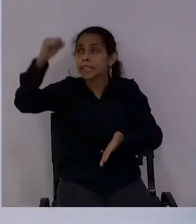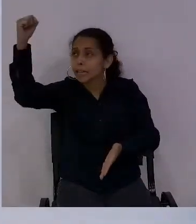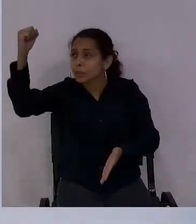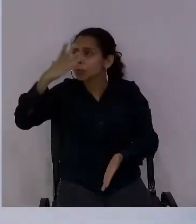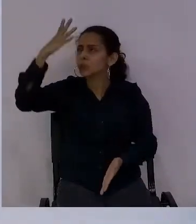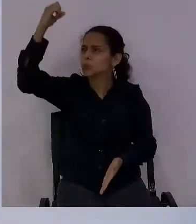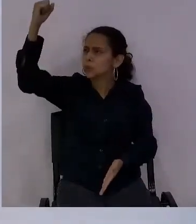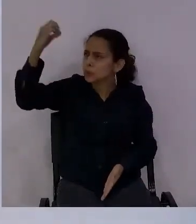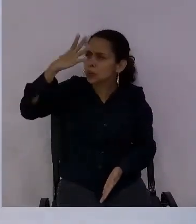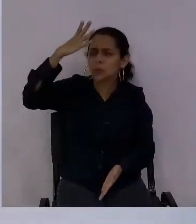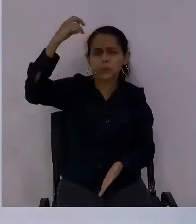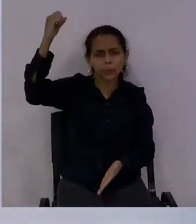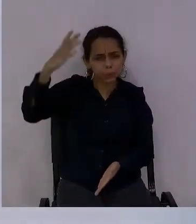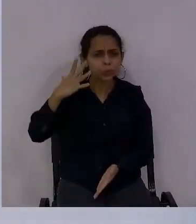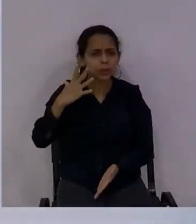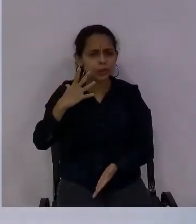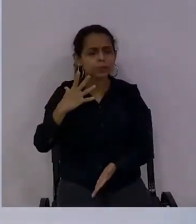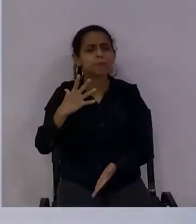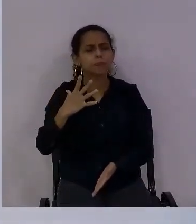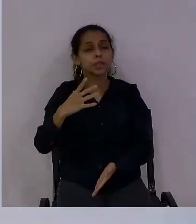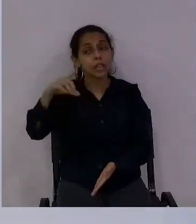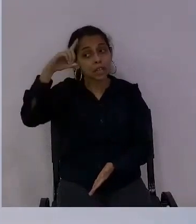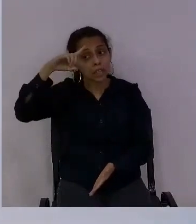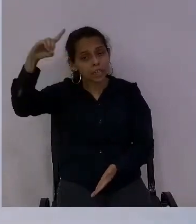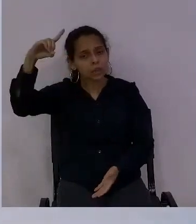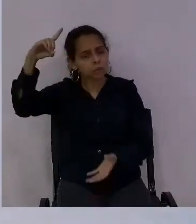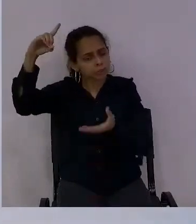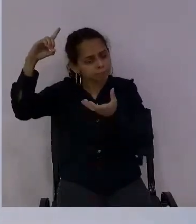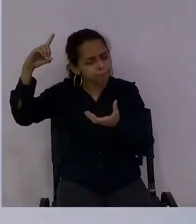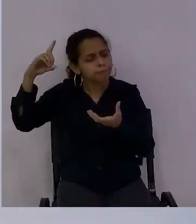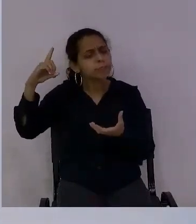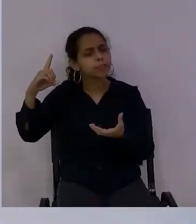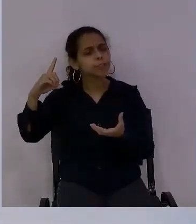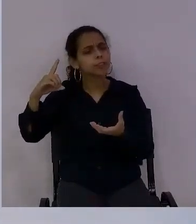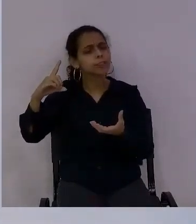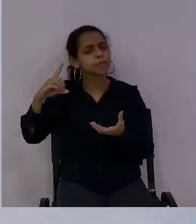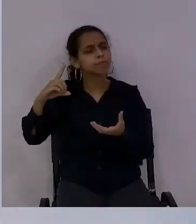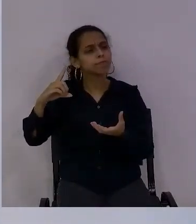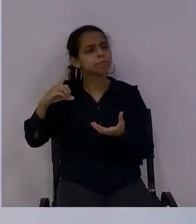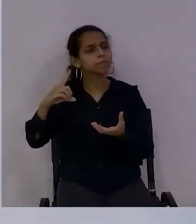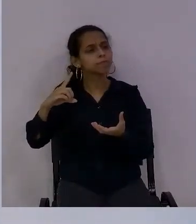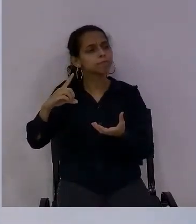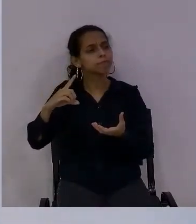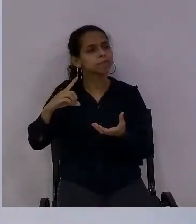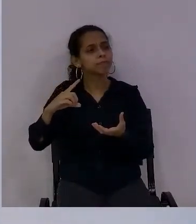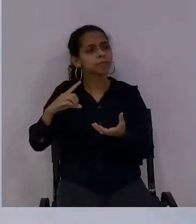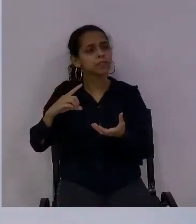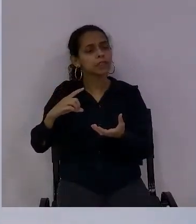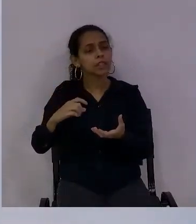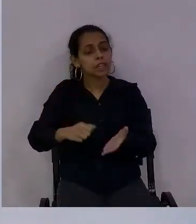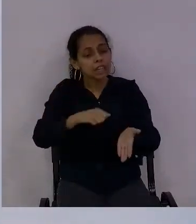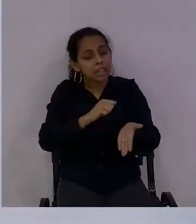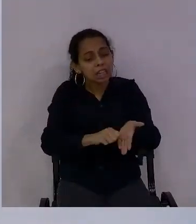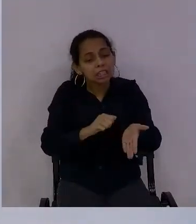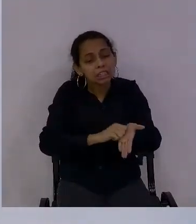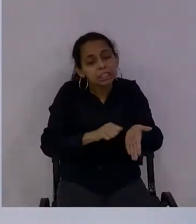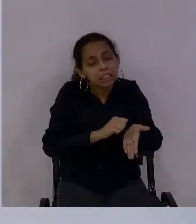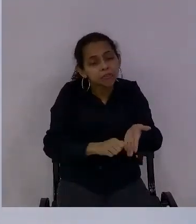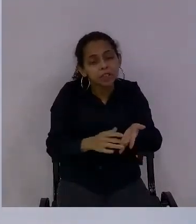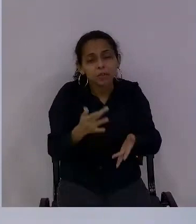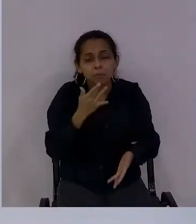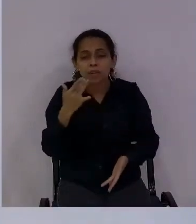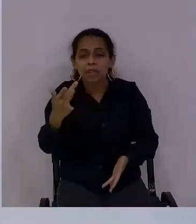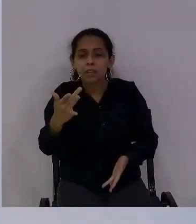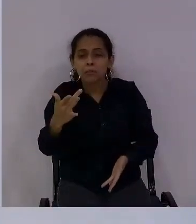luz para os nossos caminhos, aprove Deus, na preservação do texto, fazê-lo na língua grega. Por isso,